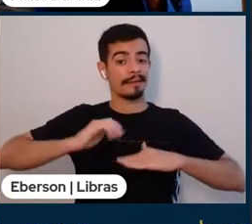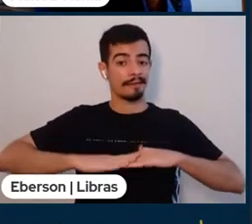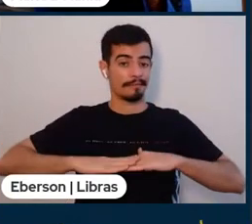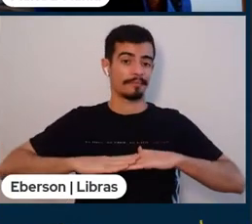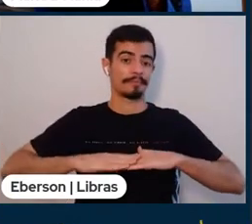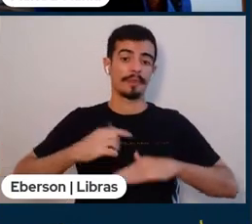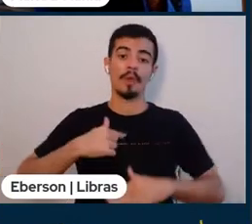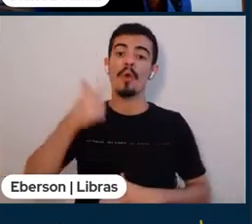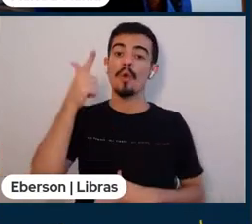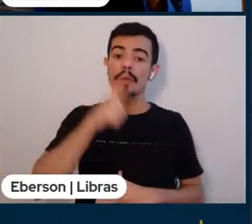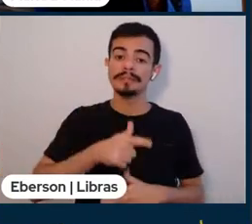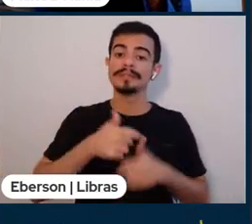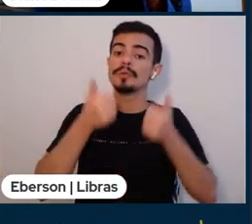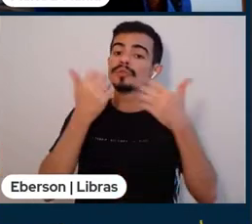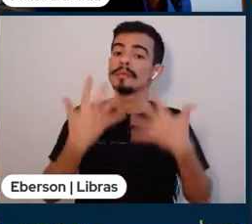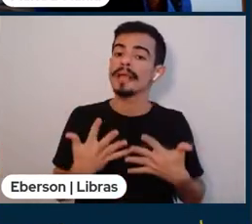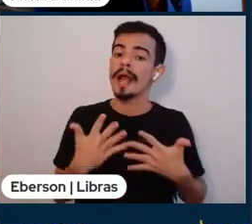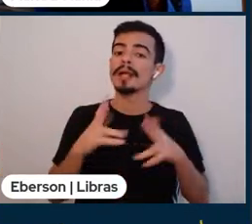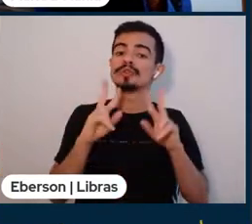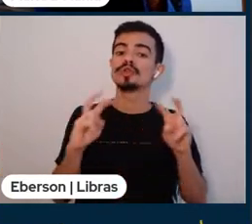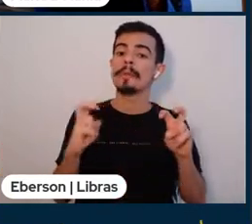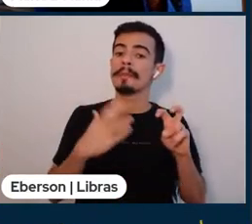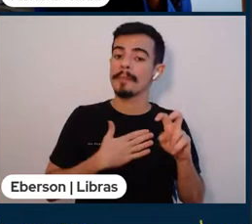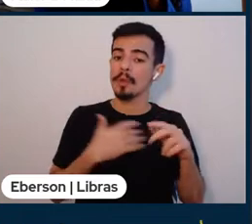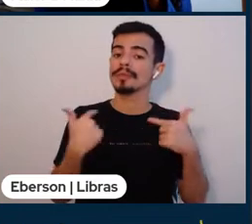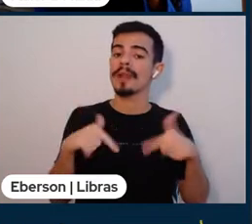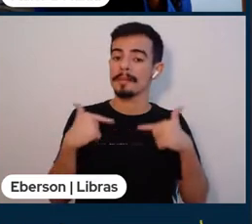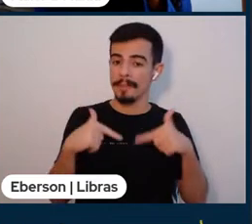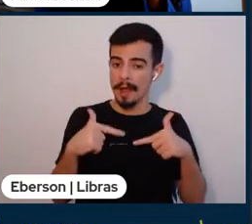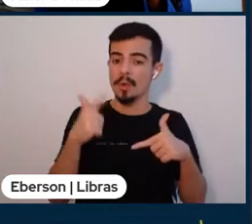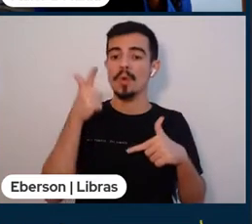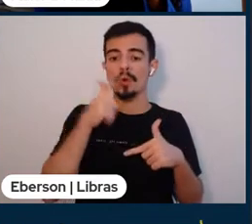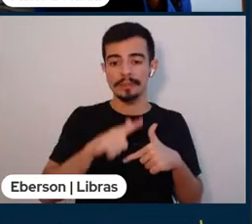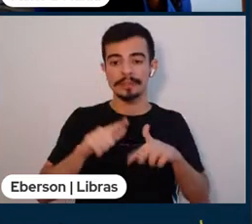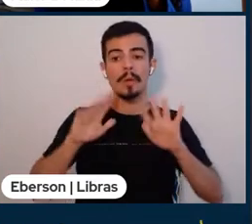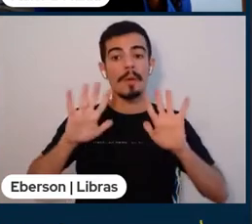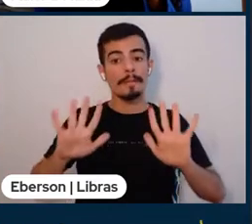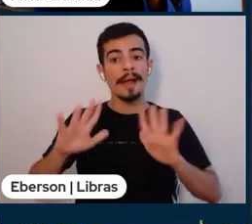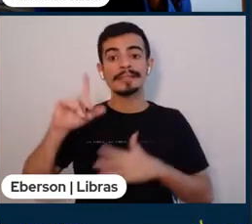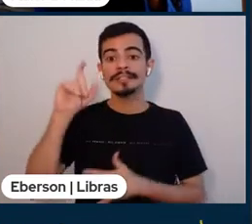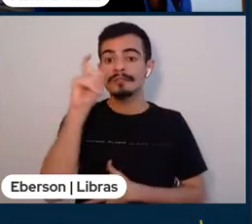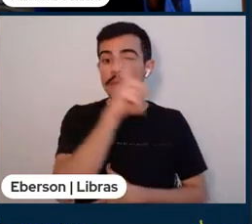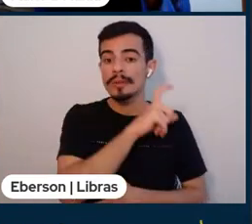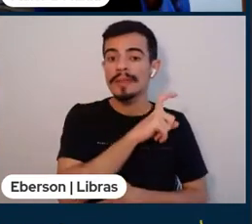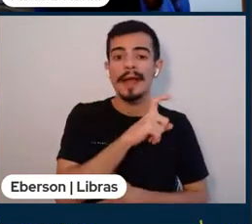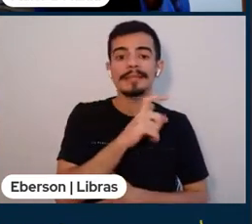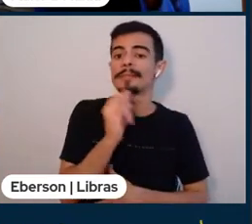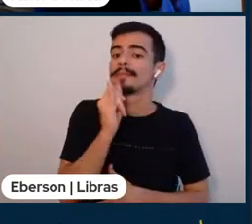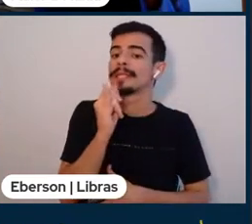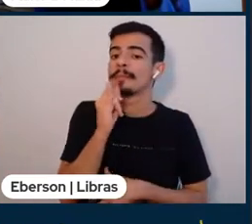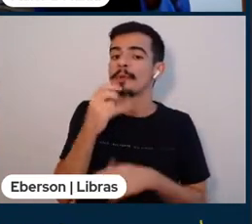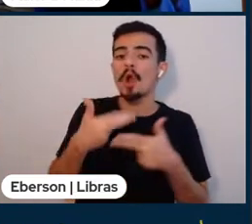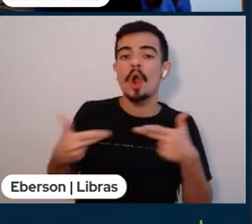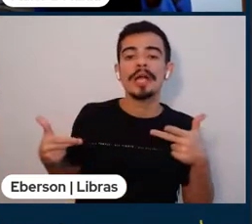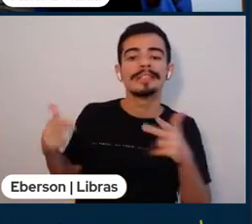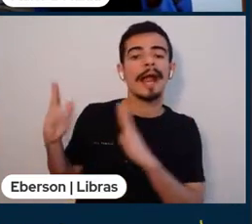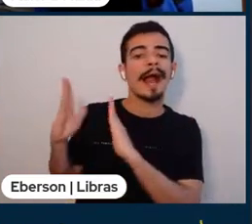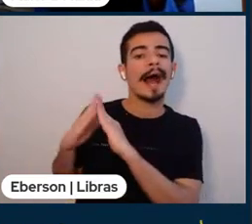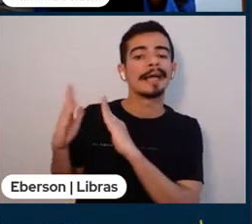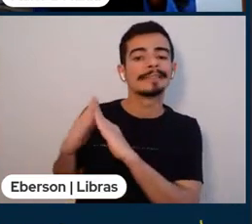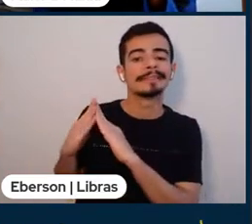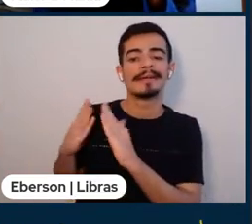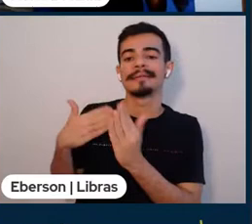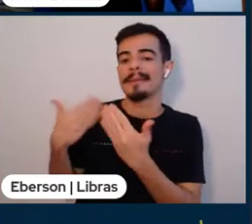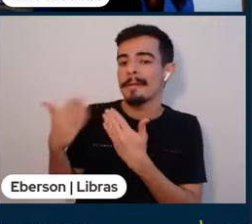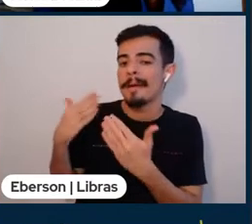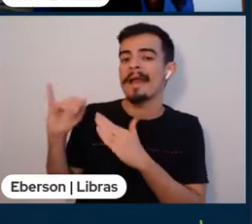falar do meu dia a dia, do meu serviço. Mas eu tenho muita dificuldade de falar coisas de casa, sabe? Eu quero